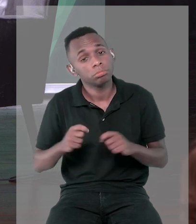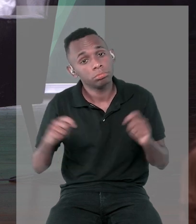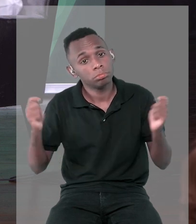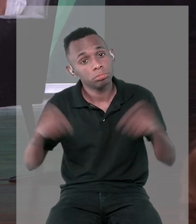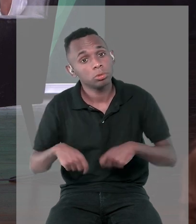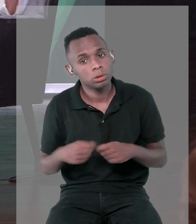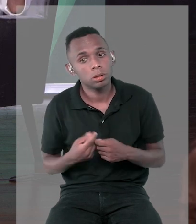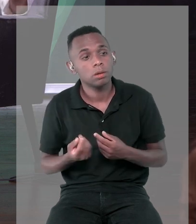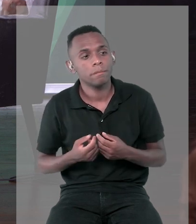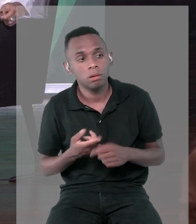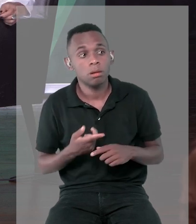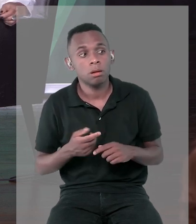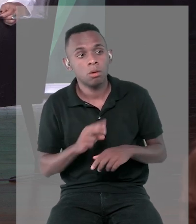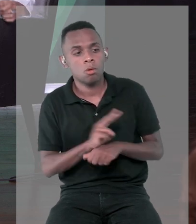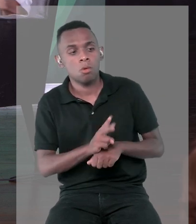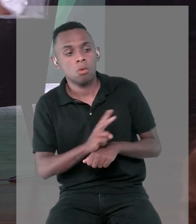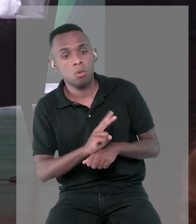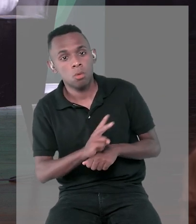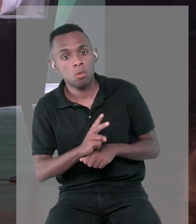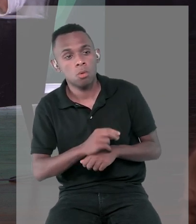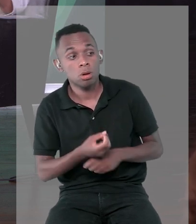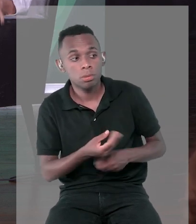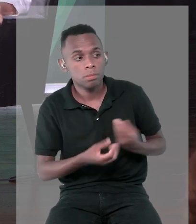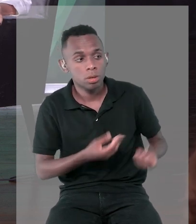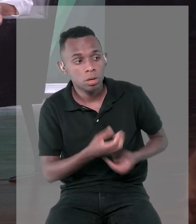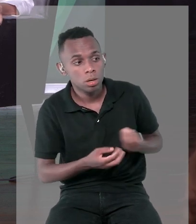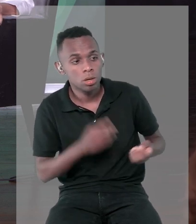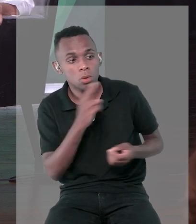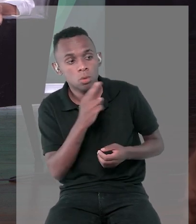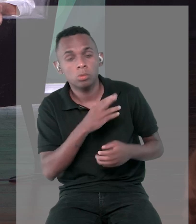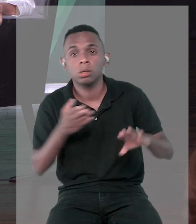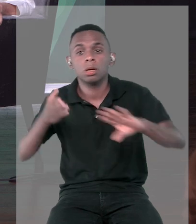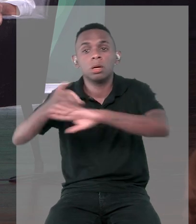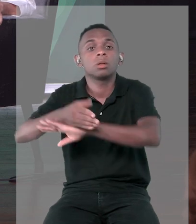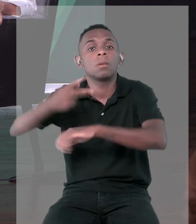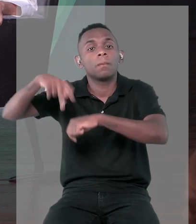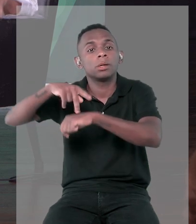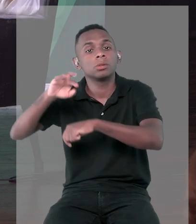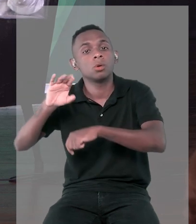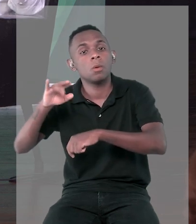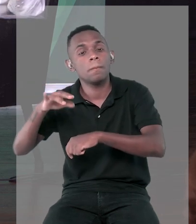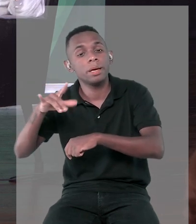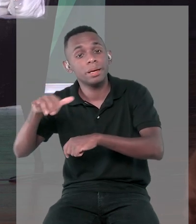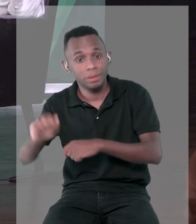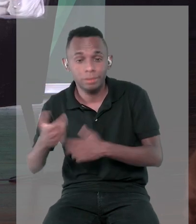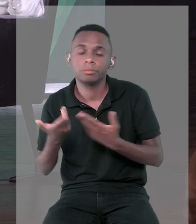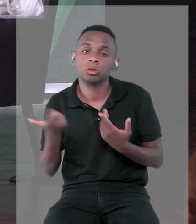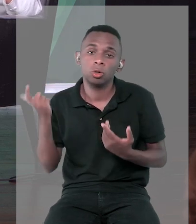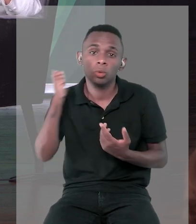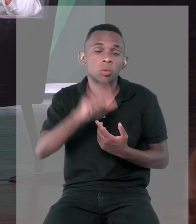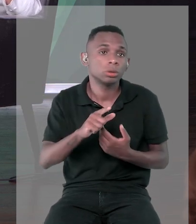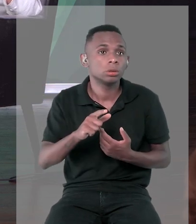chance dela subornar os guardas soviéticos para atravessar a fronteira e entrar para a Romênia. E daí da Romênia